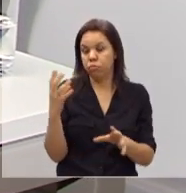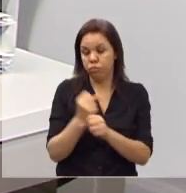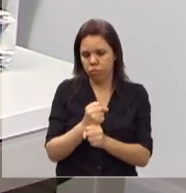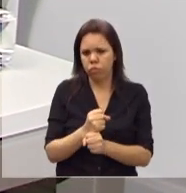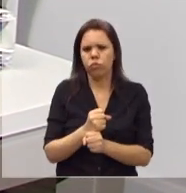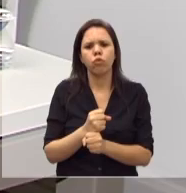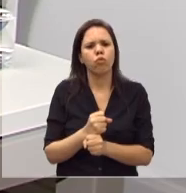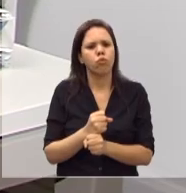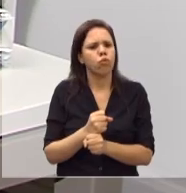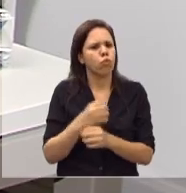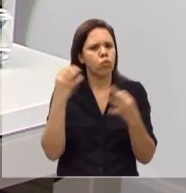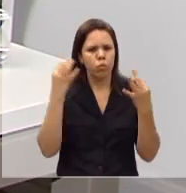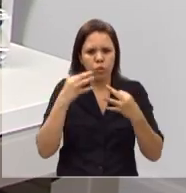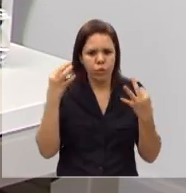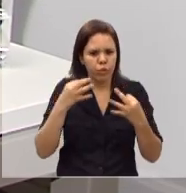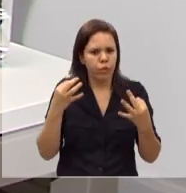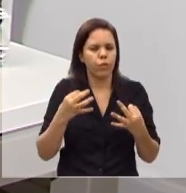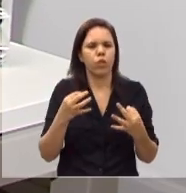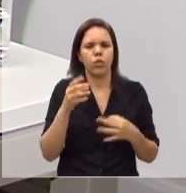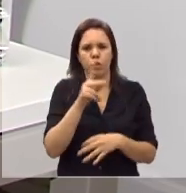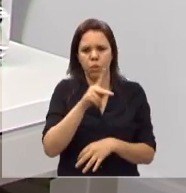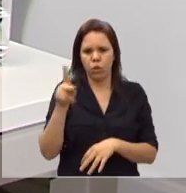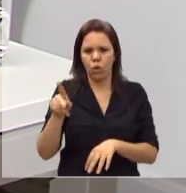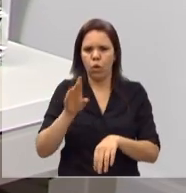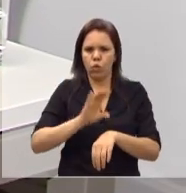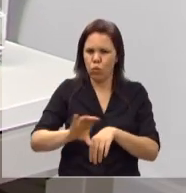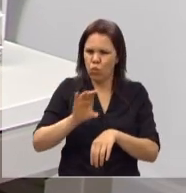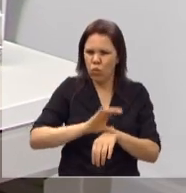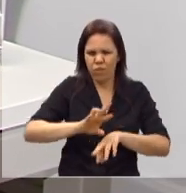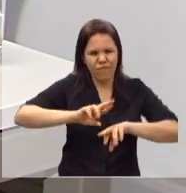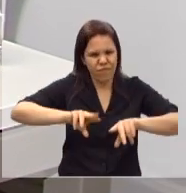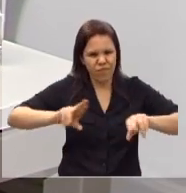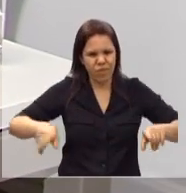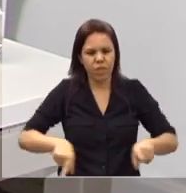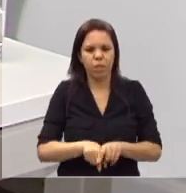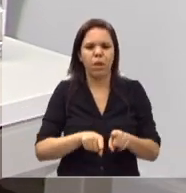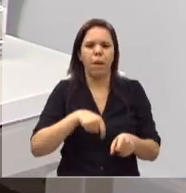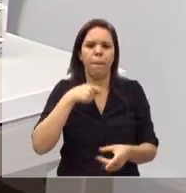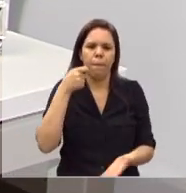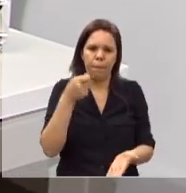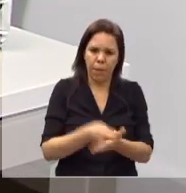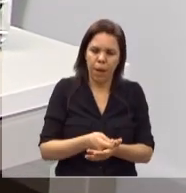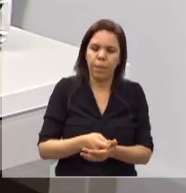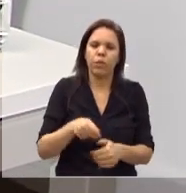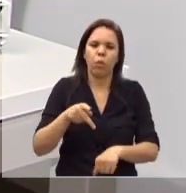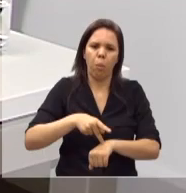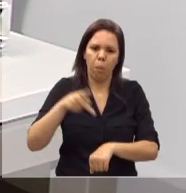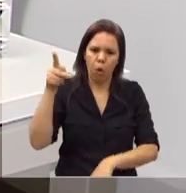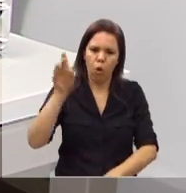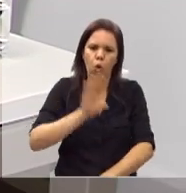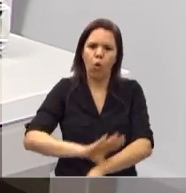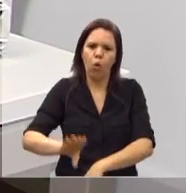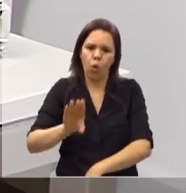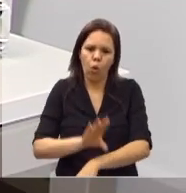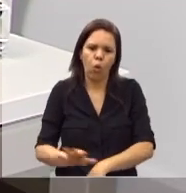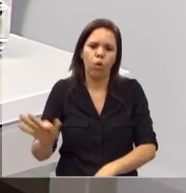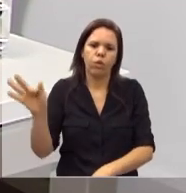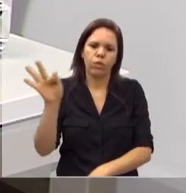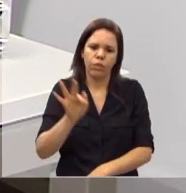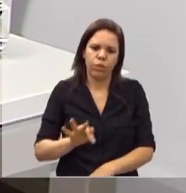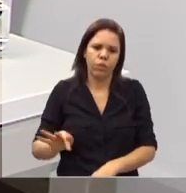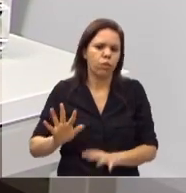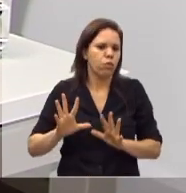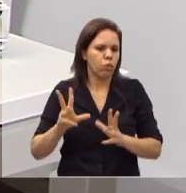o aperfeiçoamento do professor, com pagamento de pós-graduação, curso universitário,